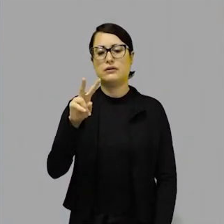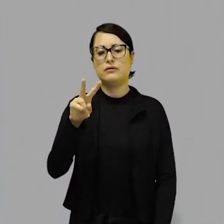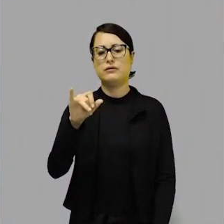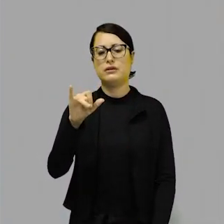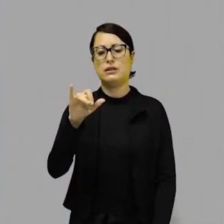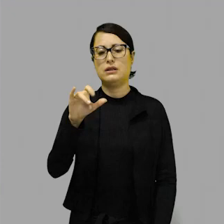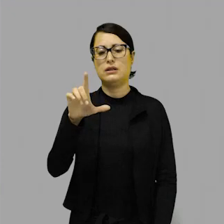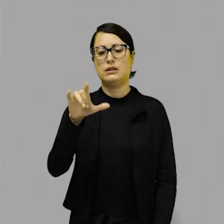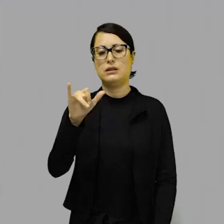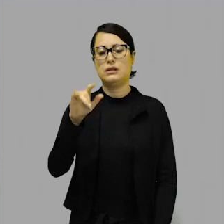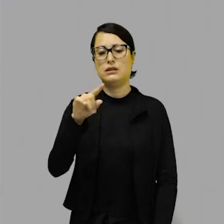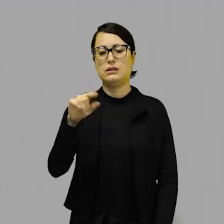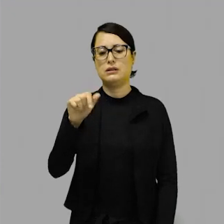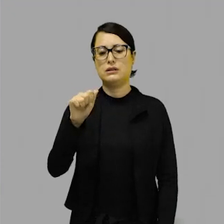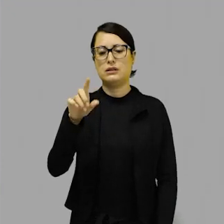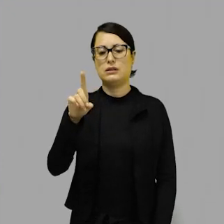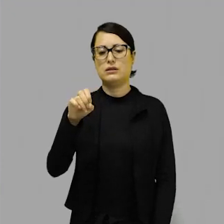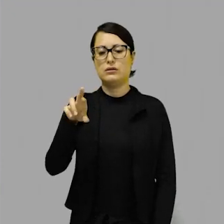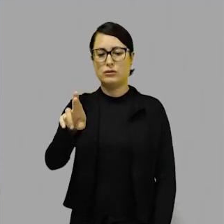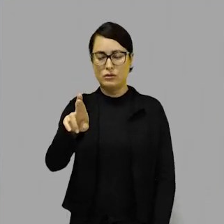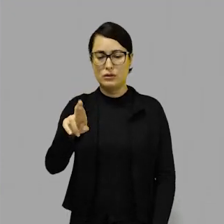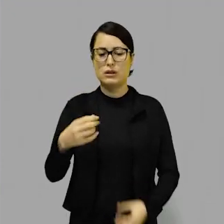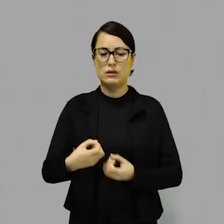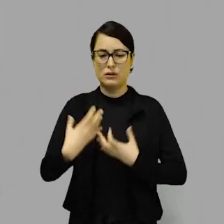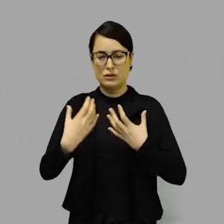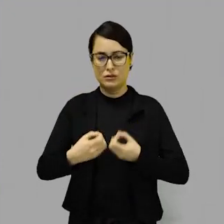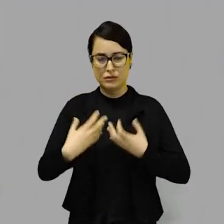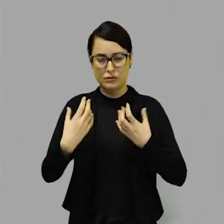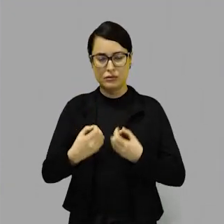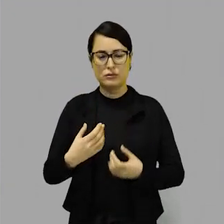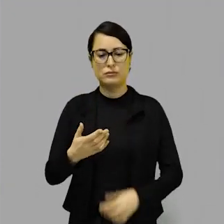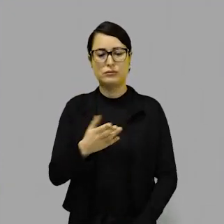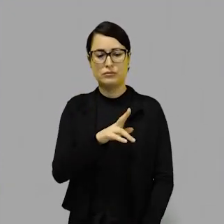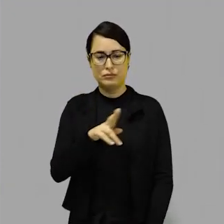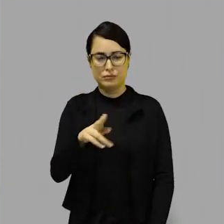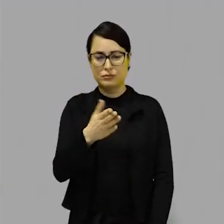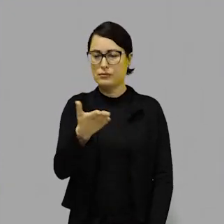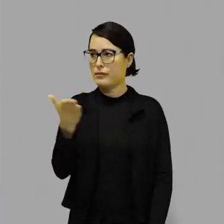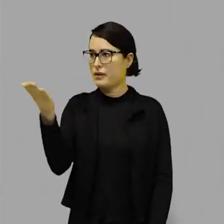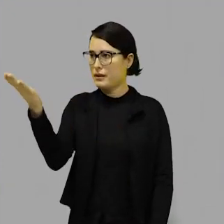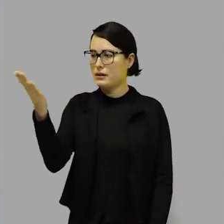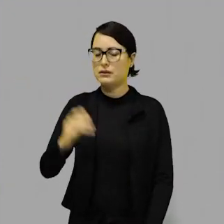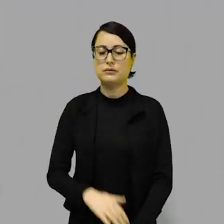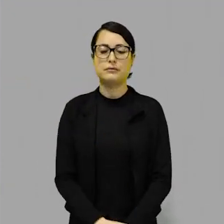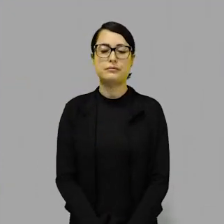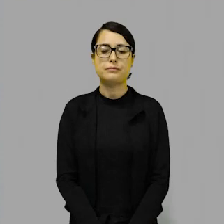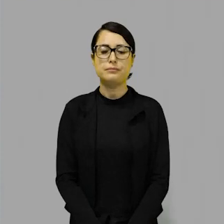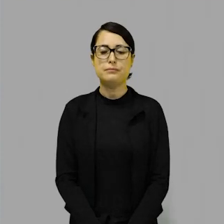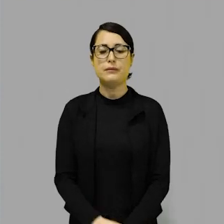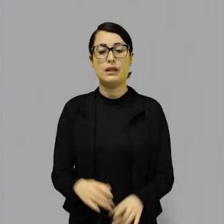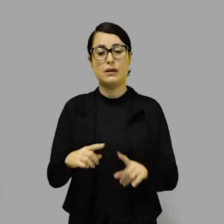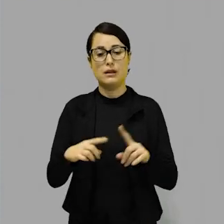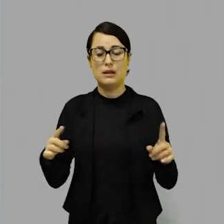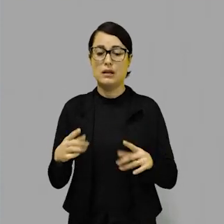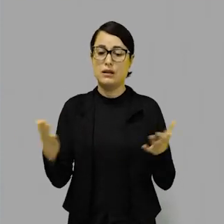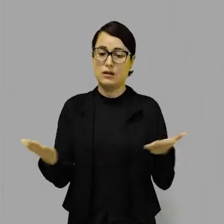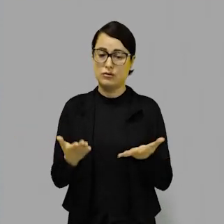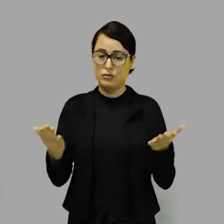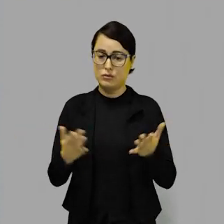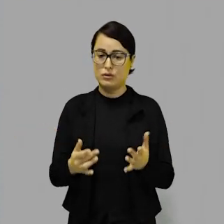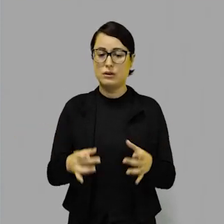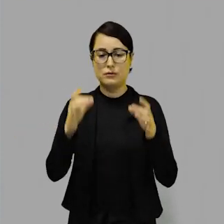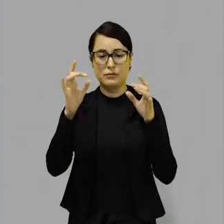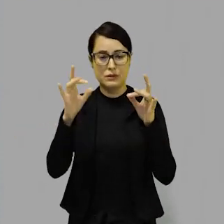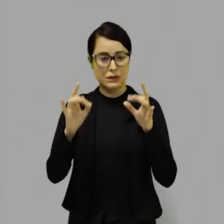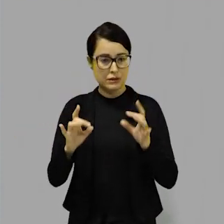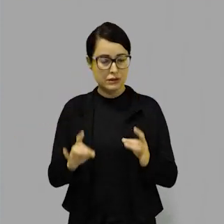desse livro, você já sabe que é de autoria do Norbert Elias. Só que aqui, nesse caso, a gente vai tratar de algo mais